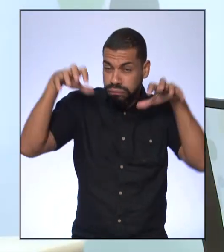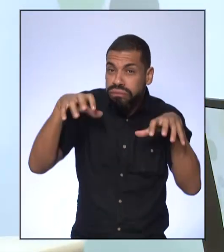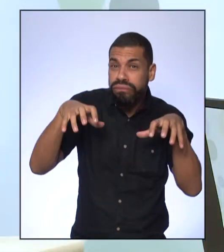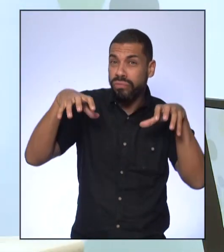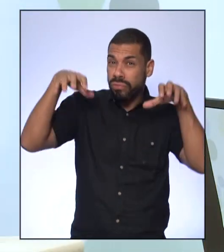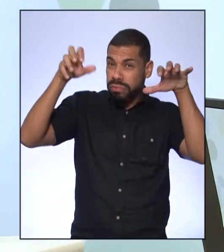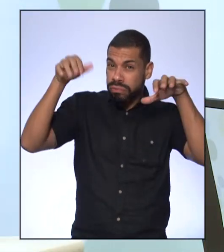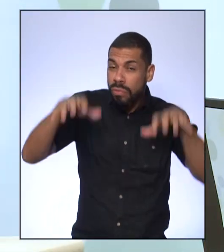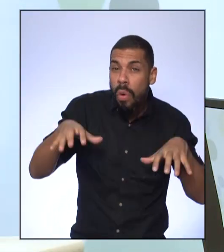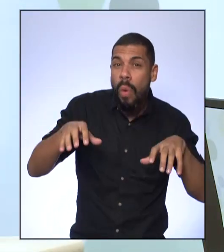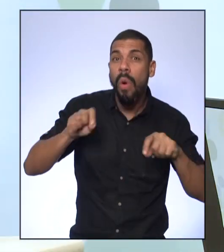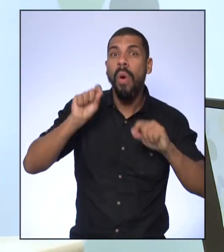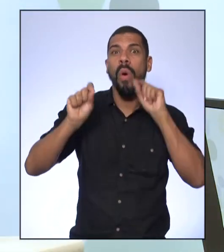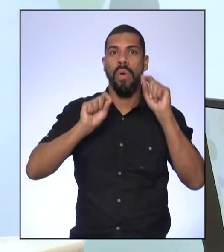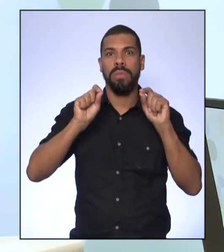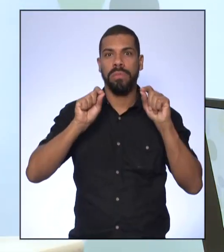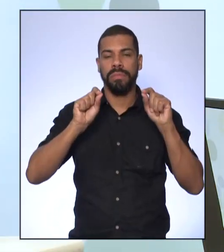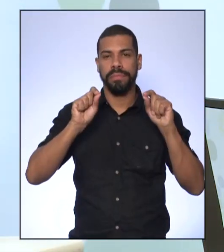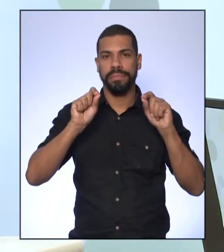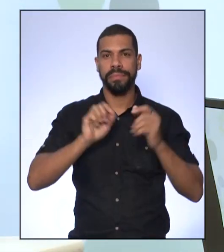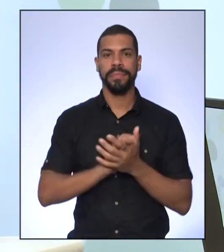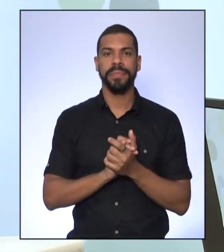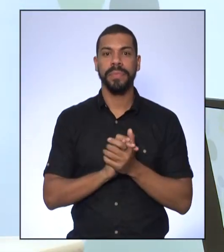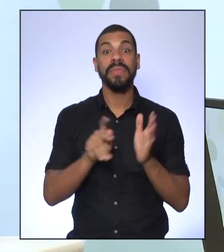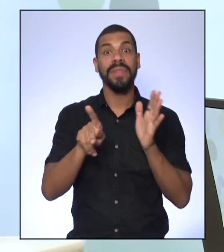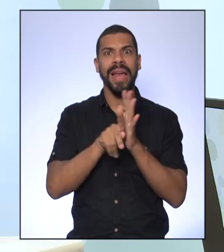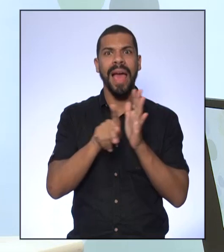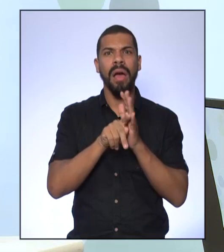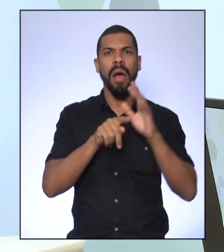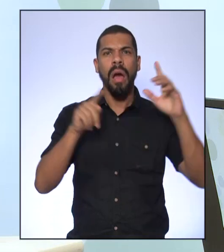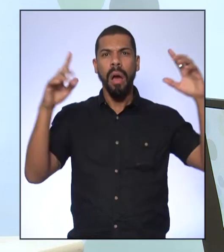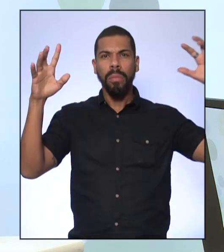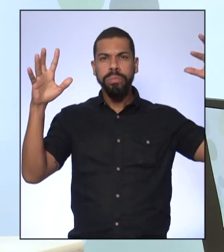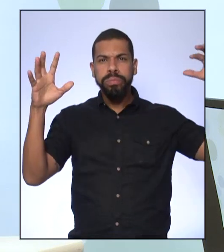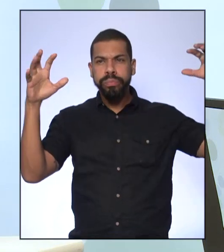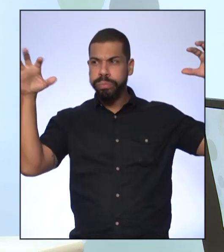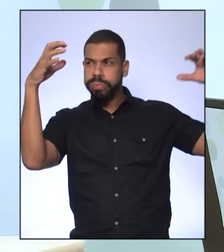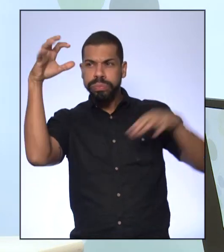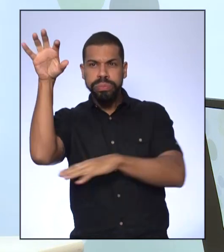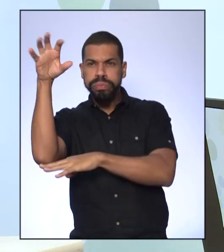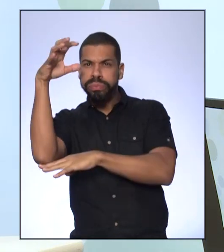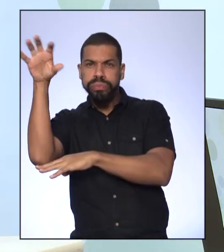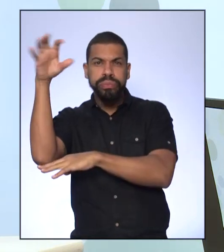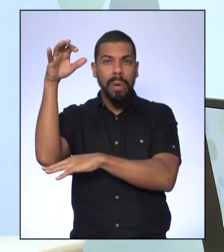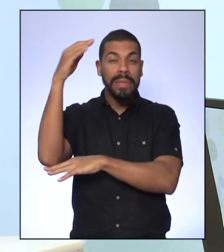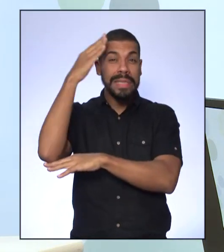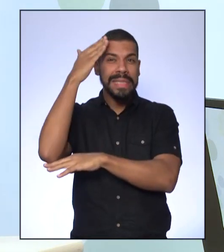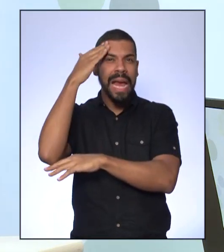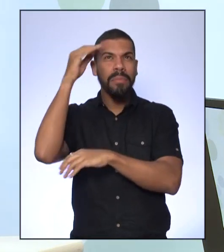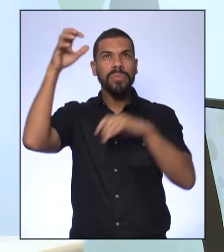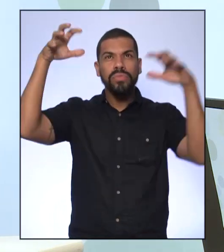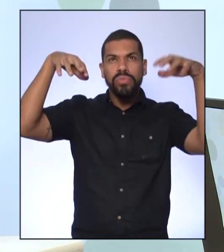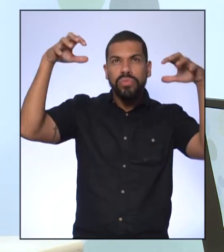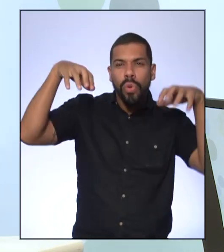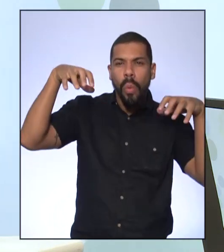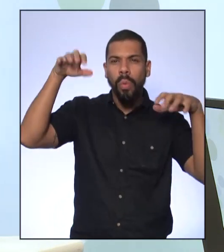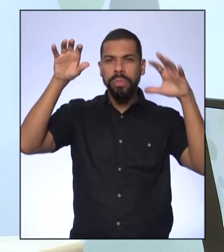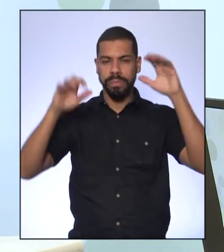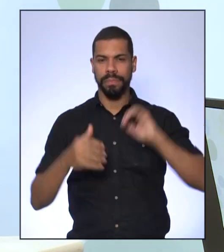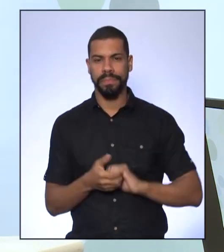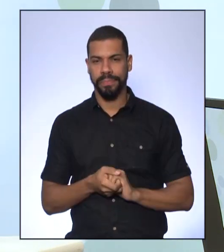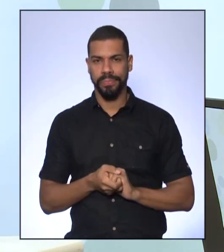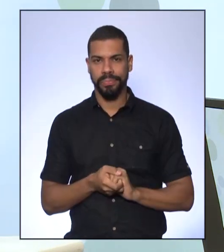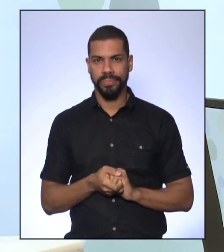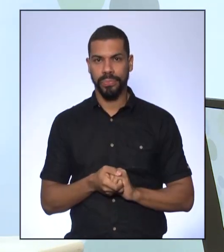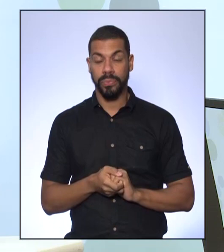emite uma onda e pega o reflexo dessa onda e sabe a densidade lá da chuva, né? Aí, para quem